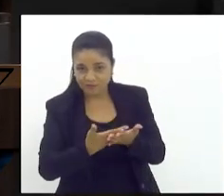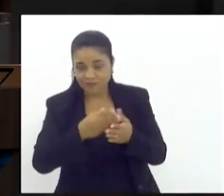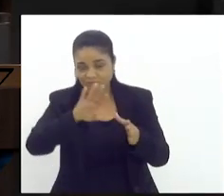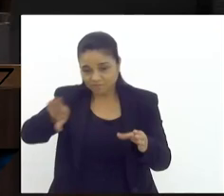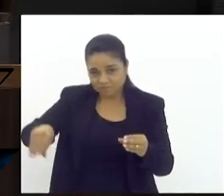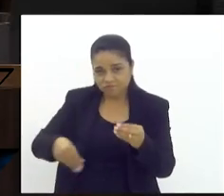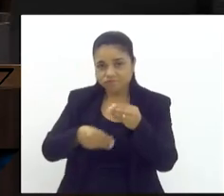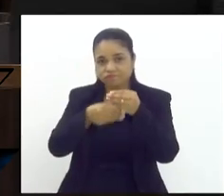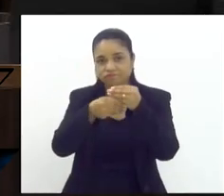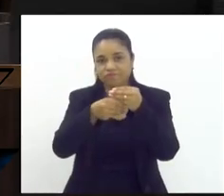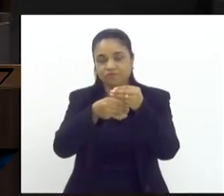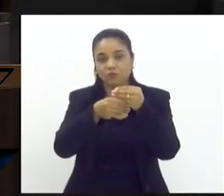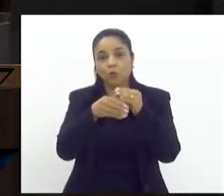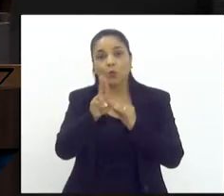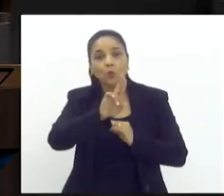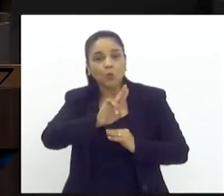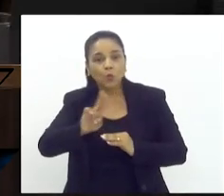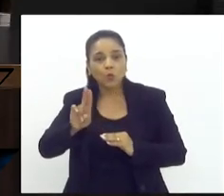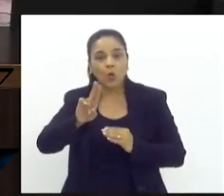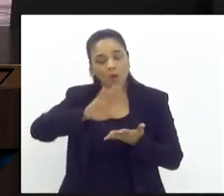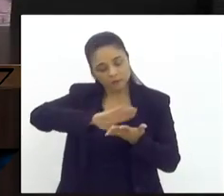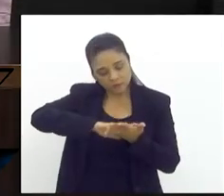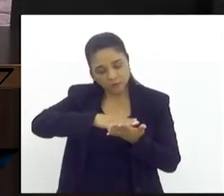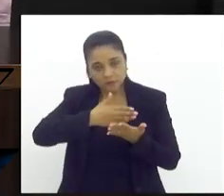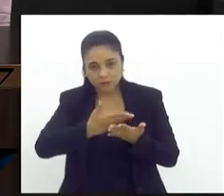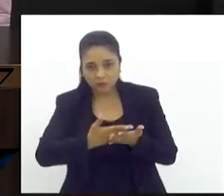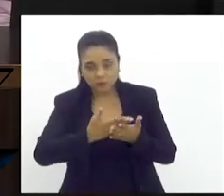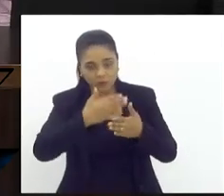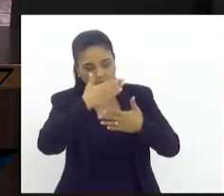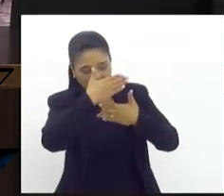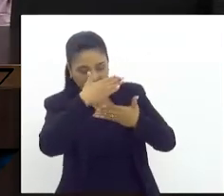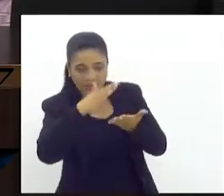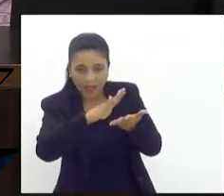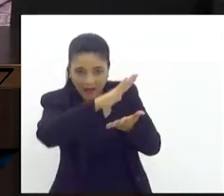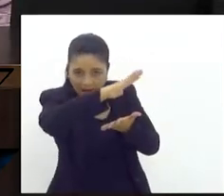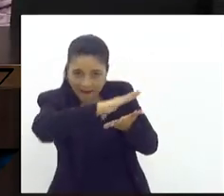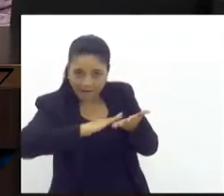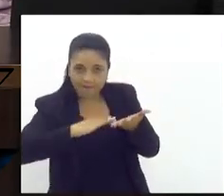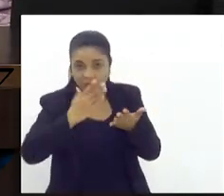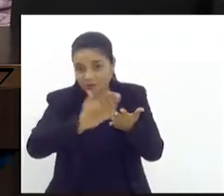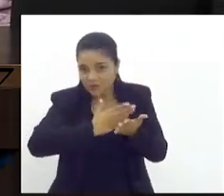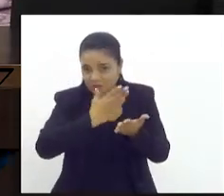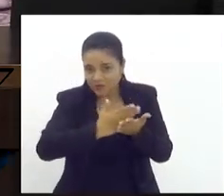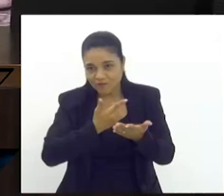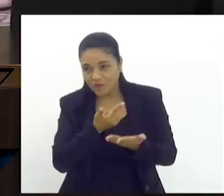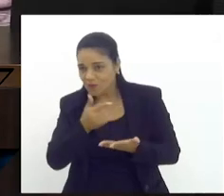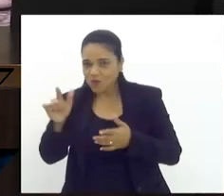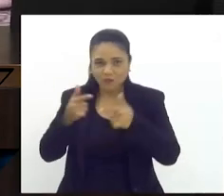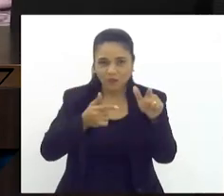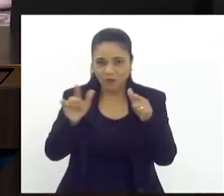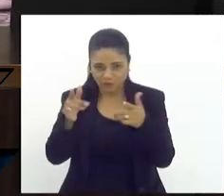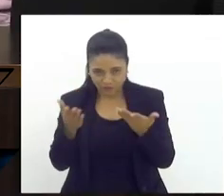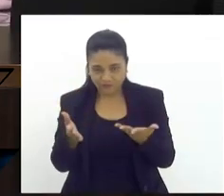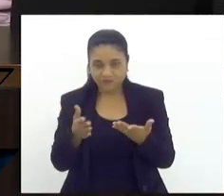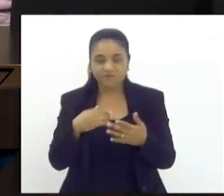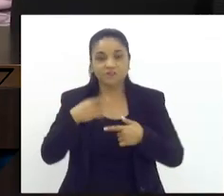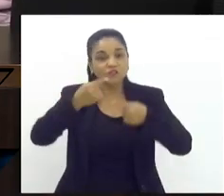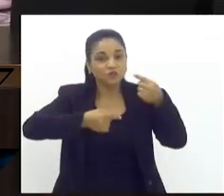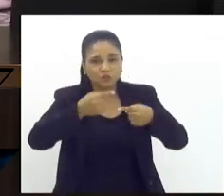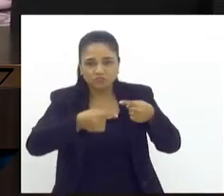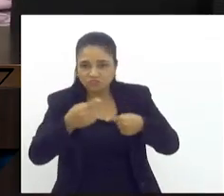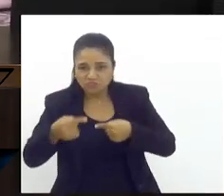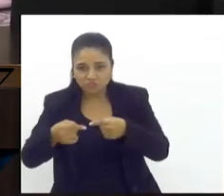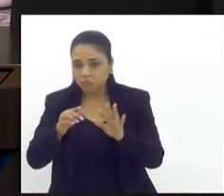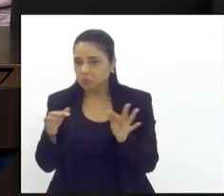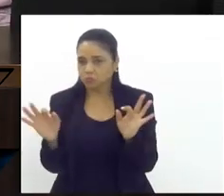do tradutor ou tradutora na capa da obra e da outras providências em discussão não havendo